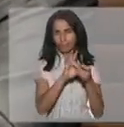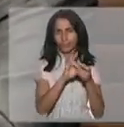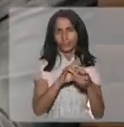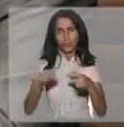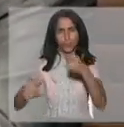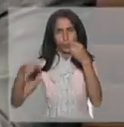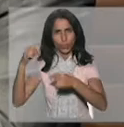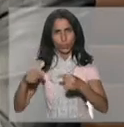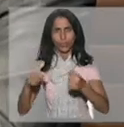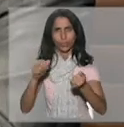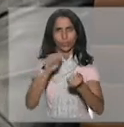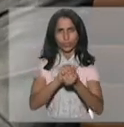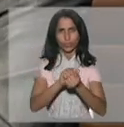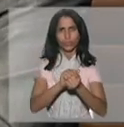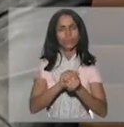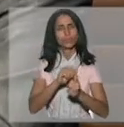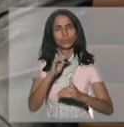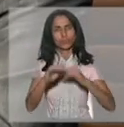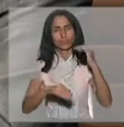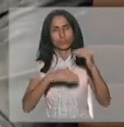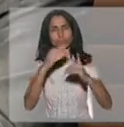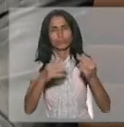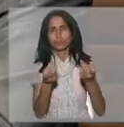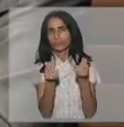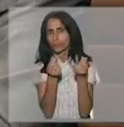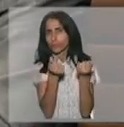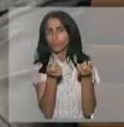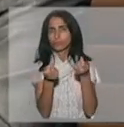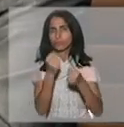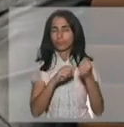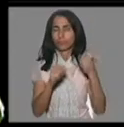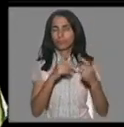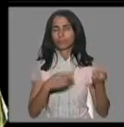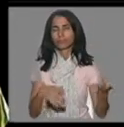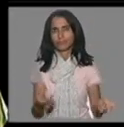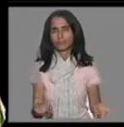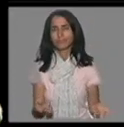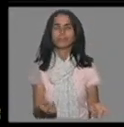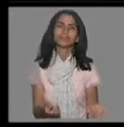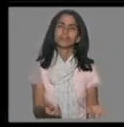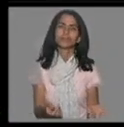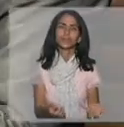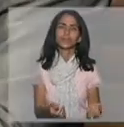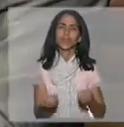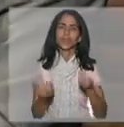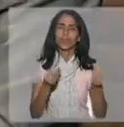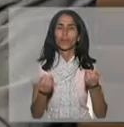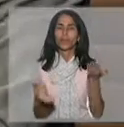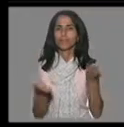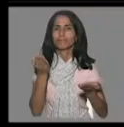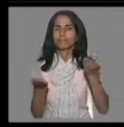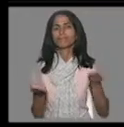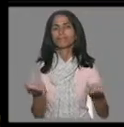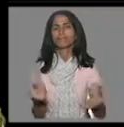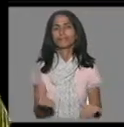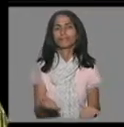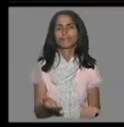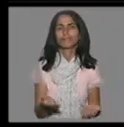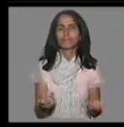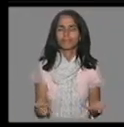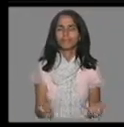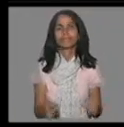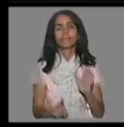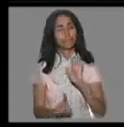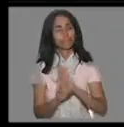atitude política com empreendedorismo, com business? Então, como é que é essa equação? Essa sempre foi uma